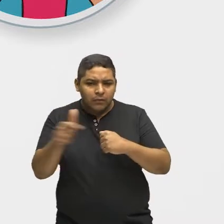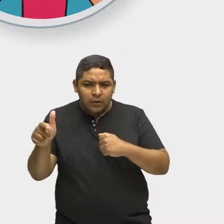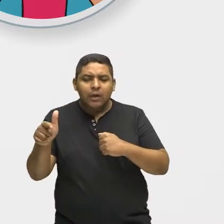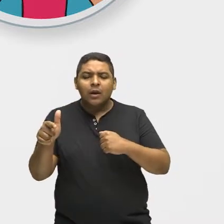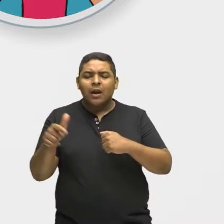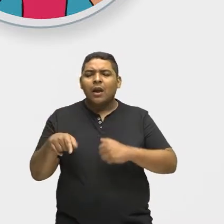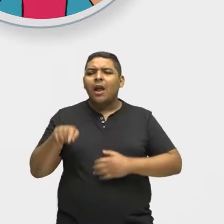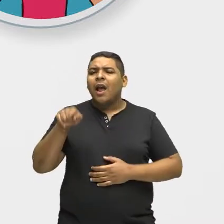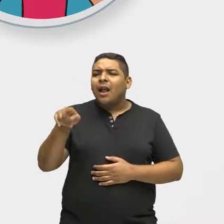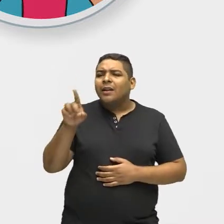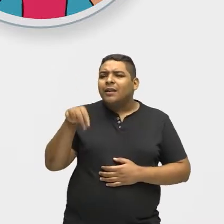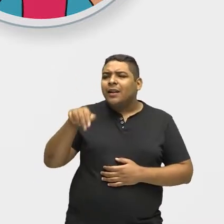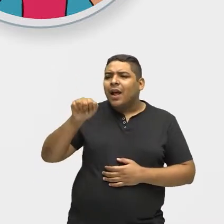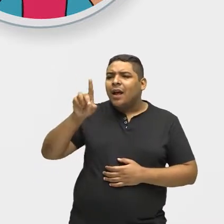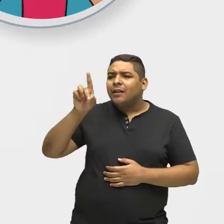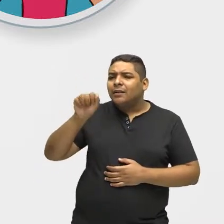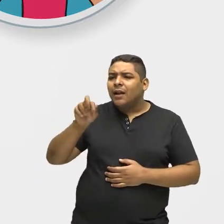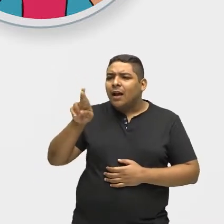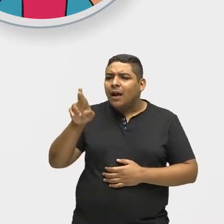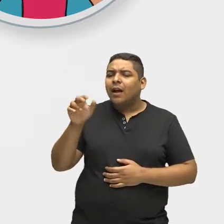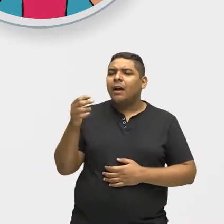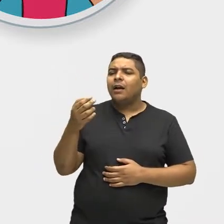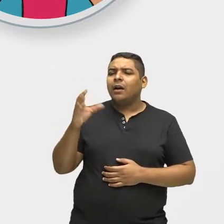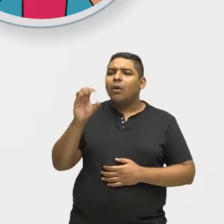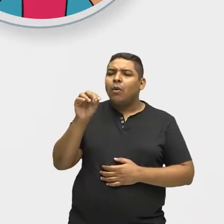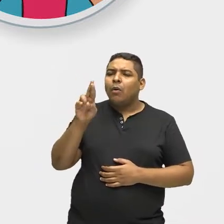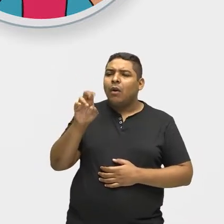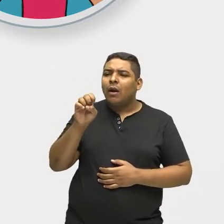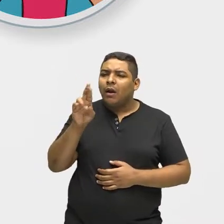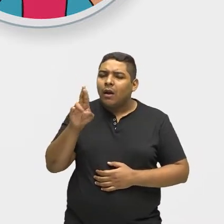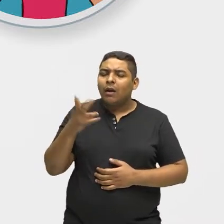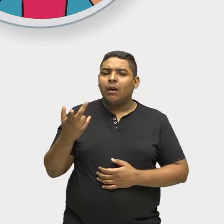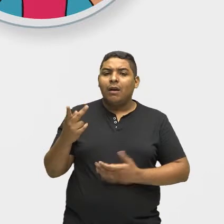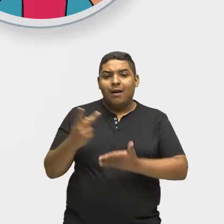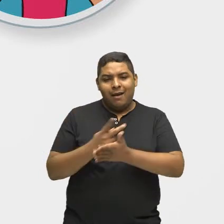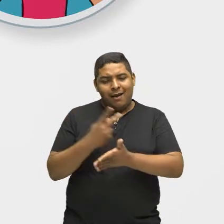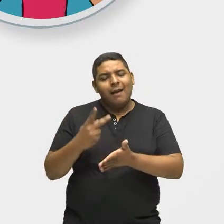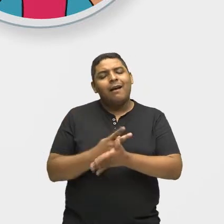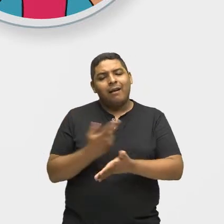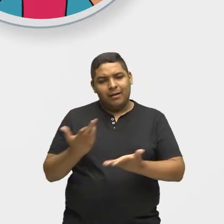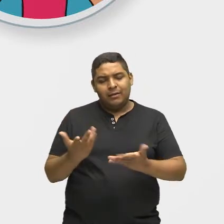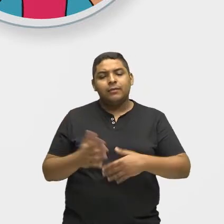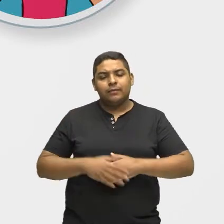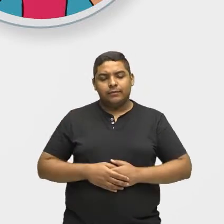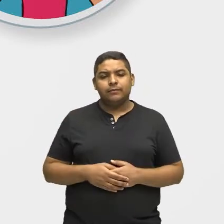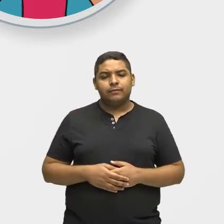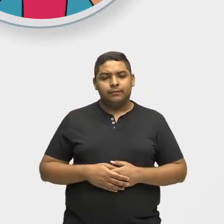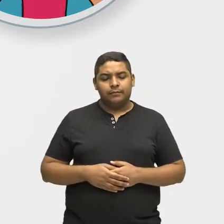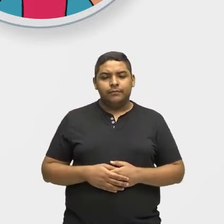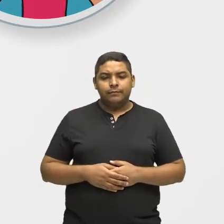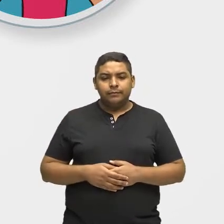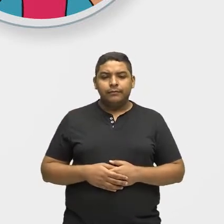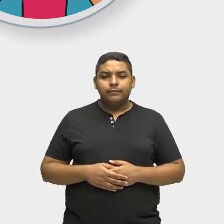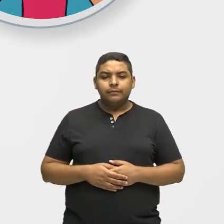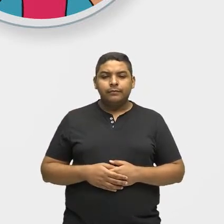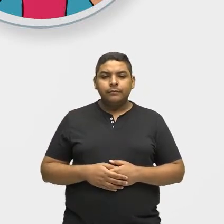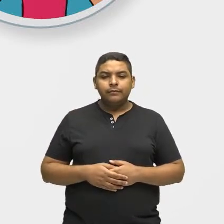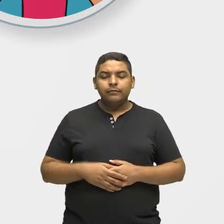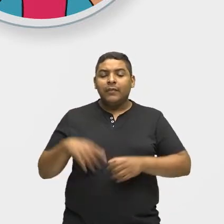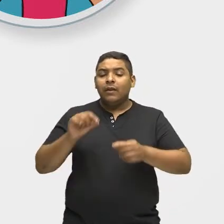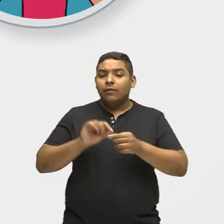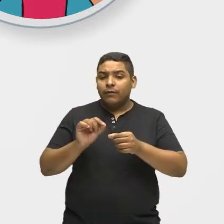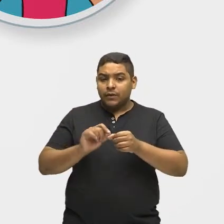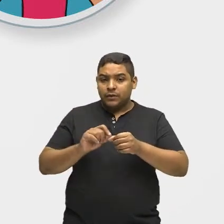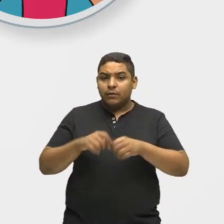nadar, ela está a correr, eles estão brincar. Não é isso que eu quero dizer que eles estão fazendo algo